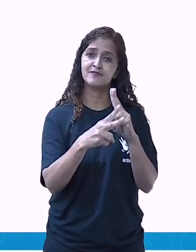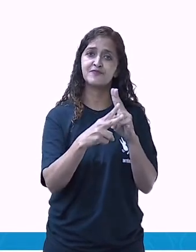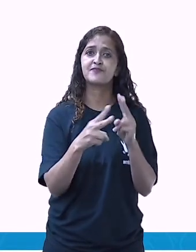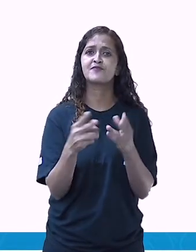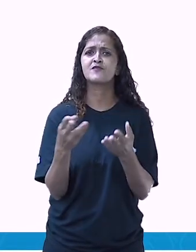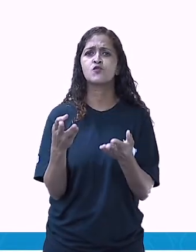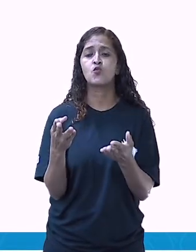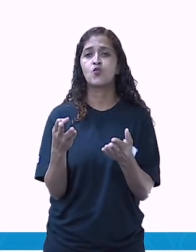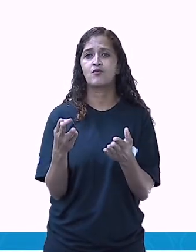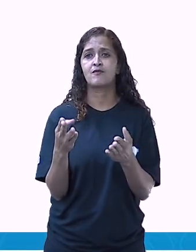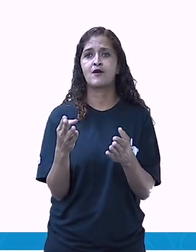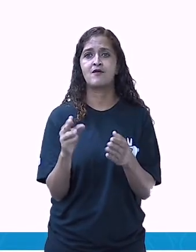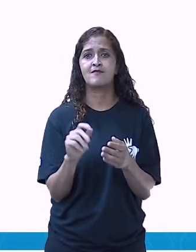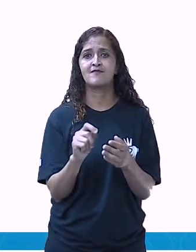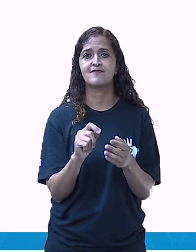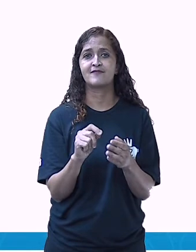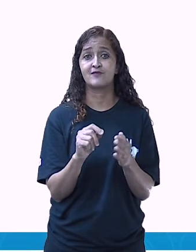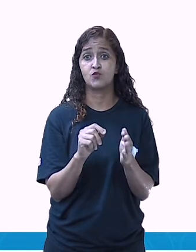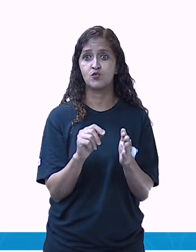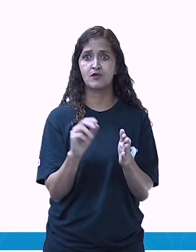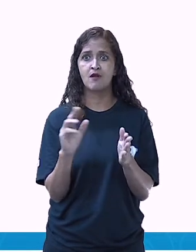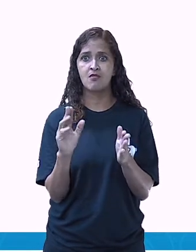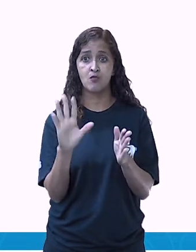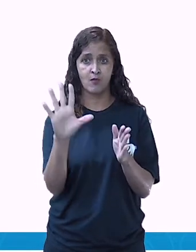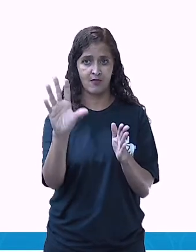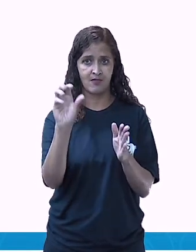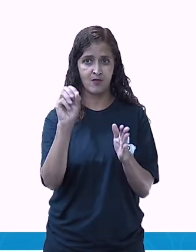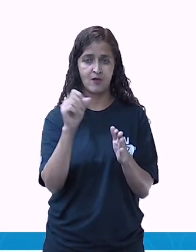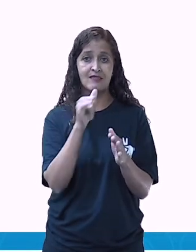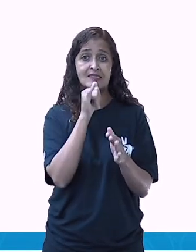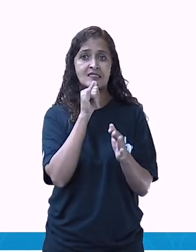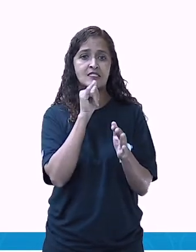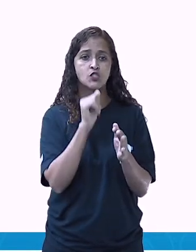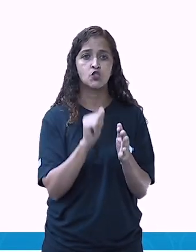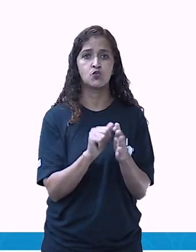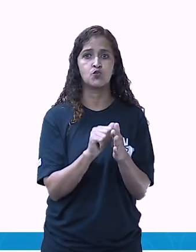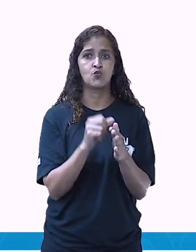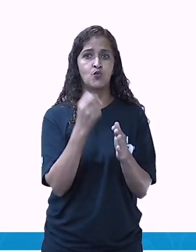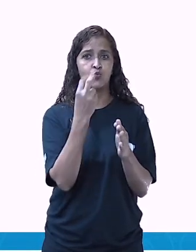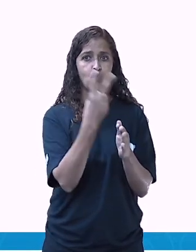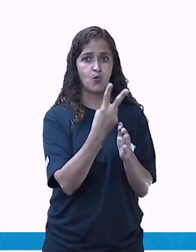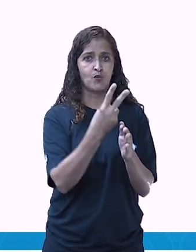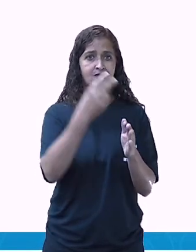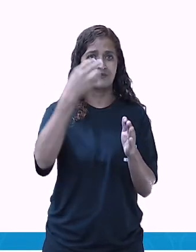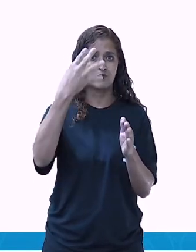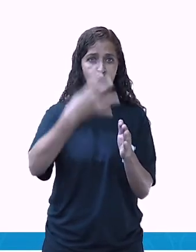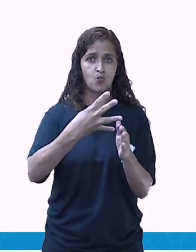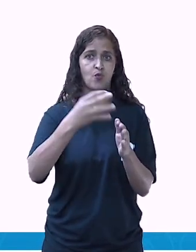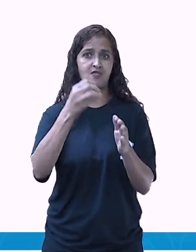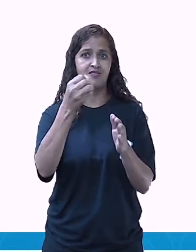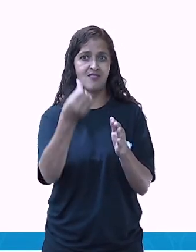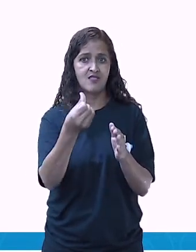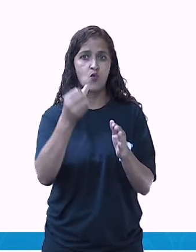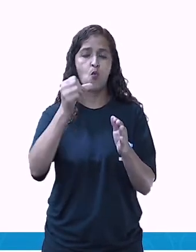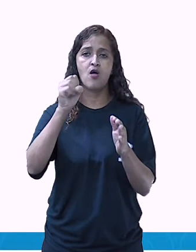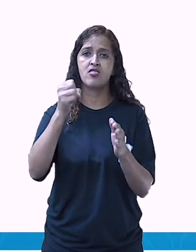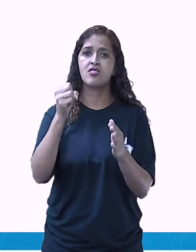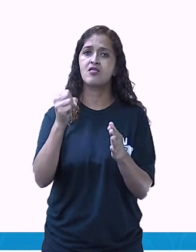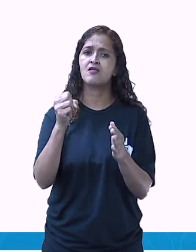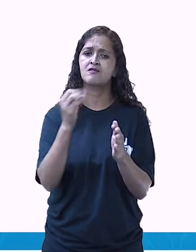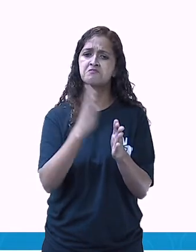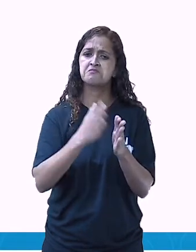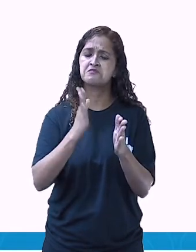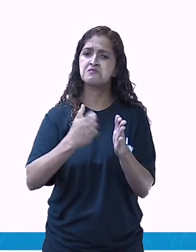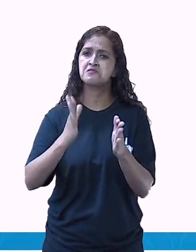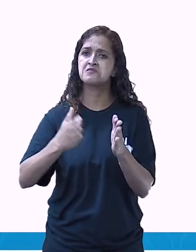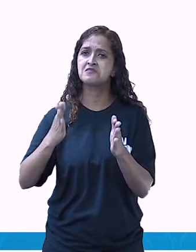E aí, se eu contar de 2 em 2, 2, 4, 6, se eu contar de 2 em 2, eu